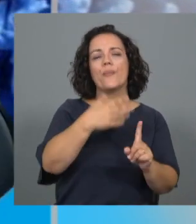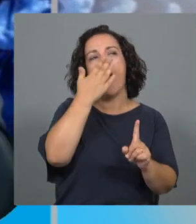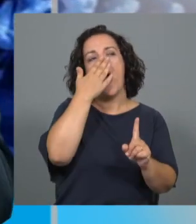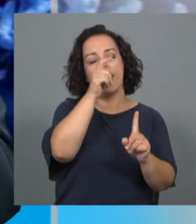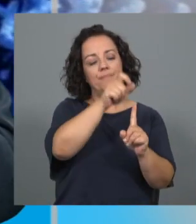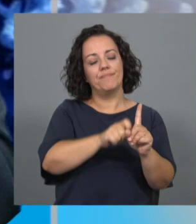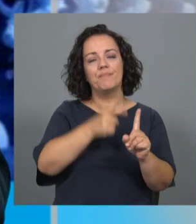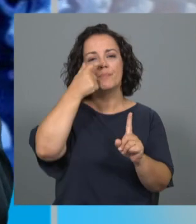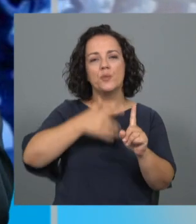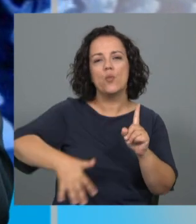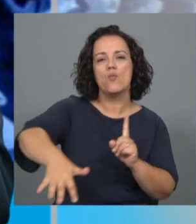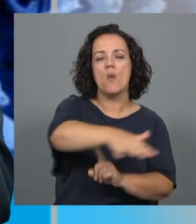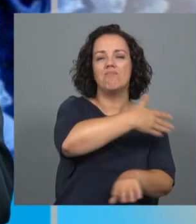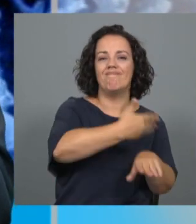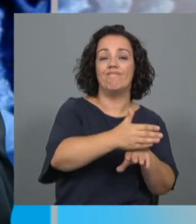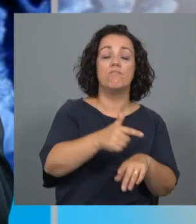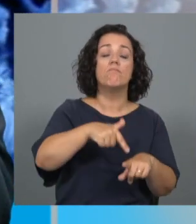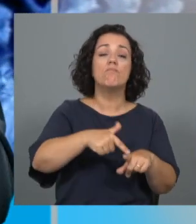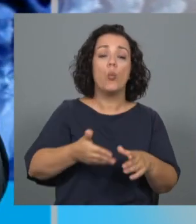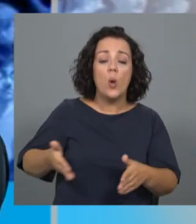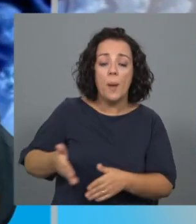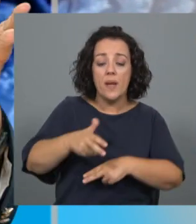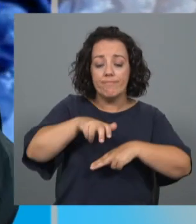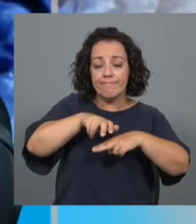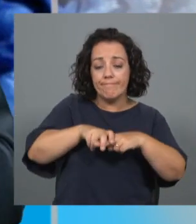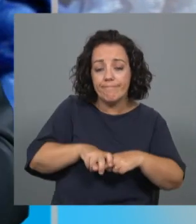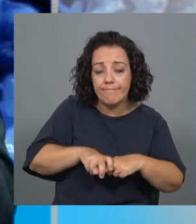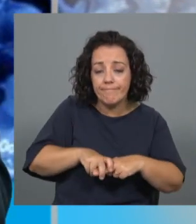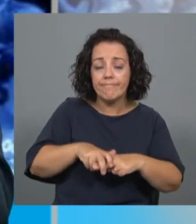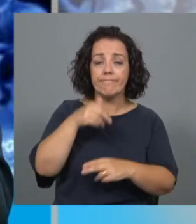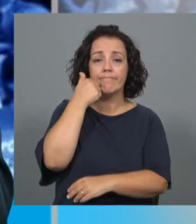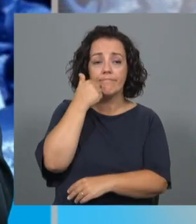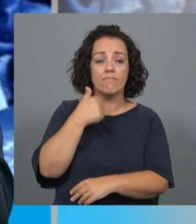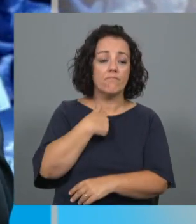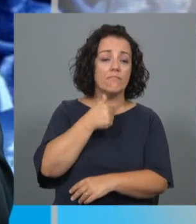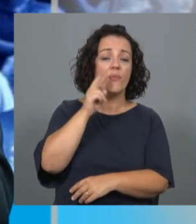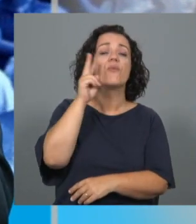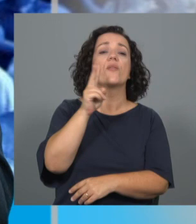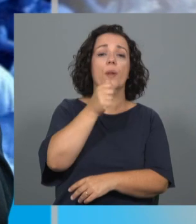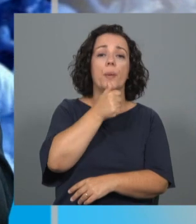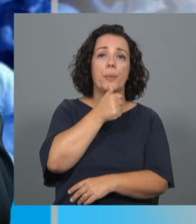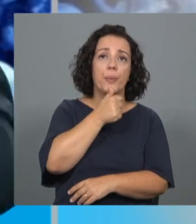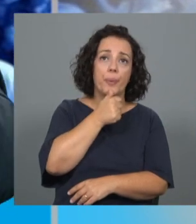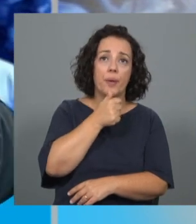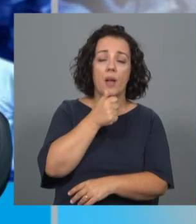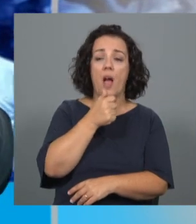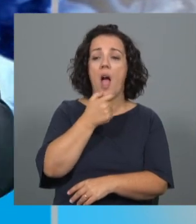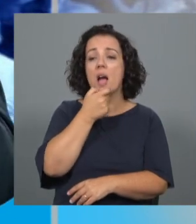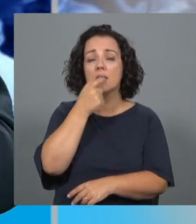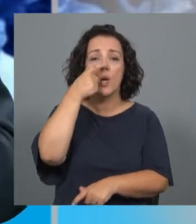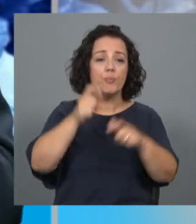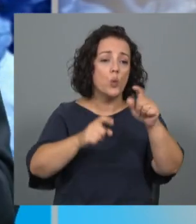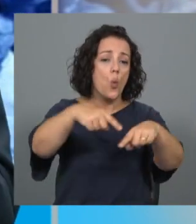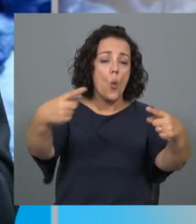estava sentado à beira do caminho, dependia da generosidade das outras